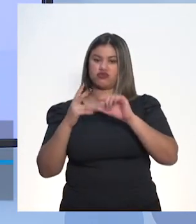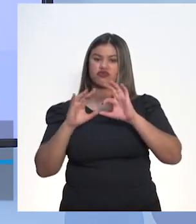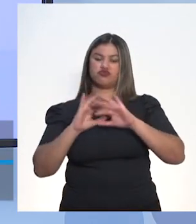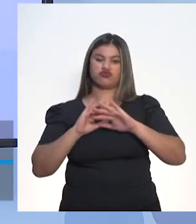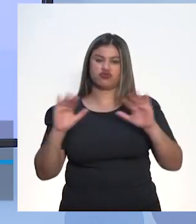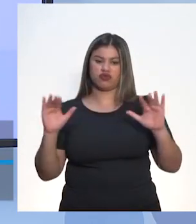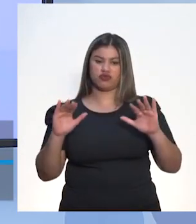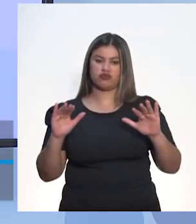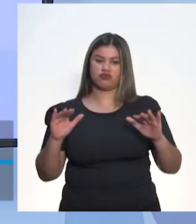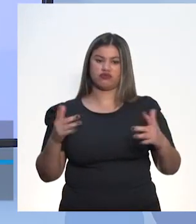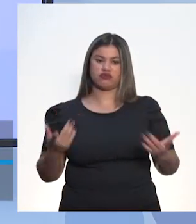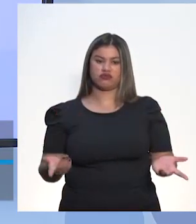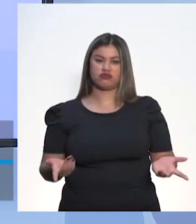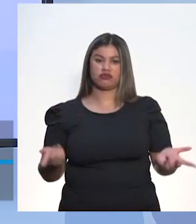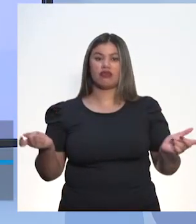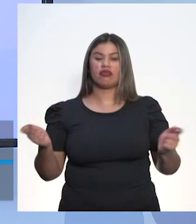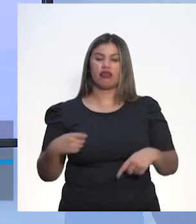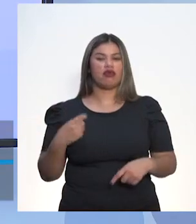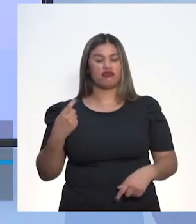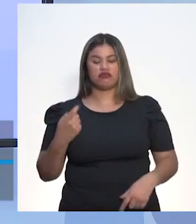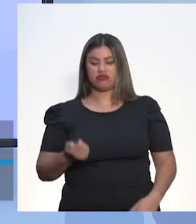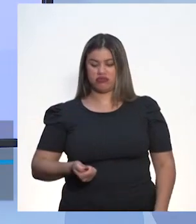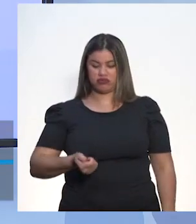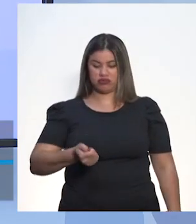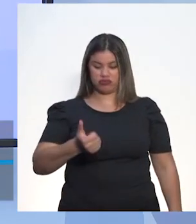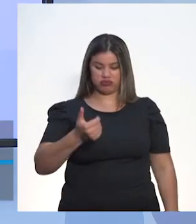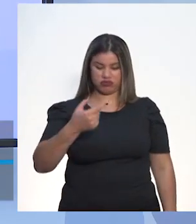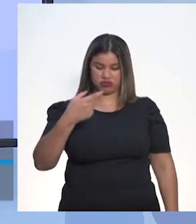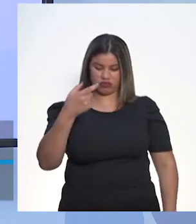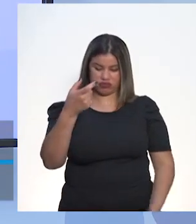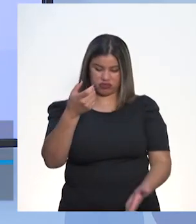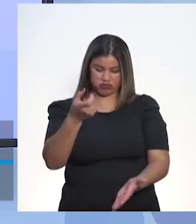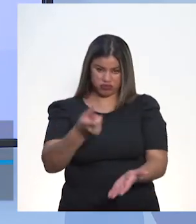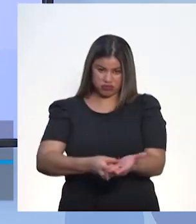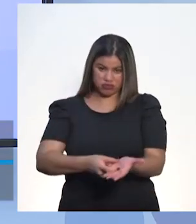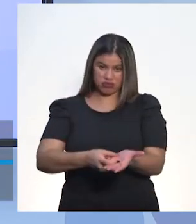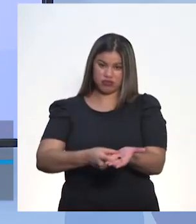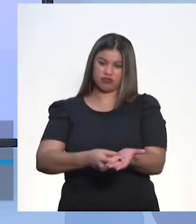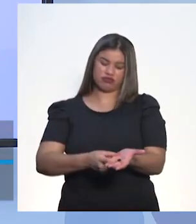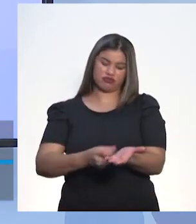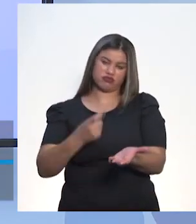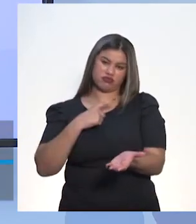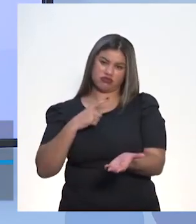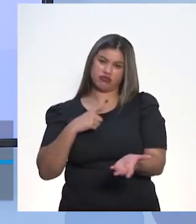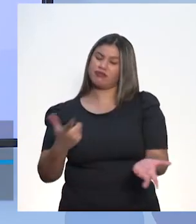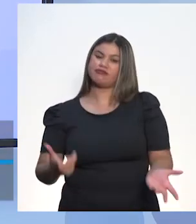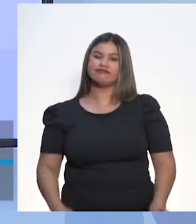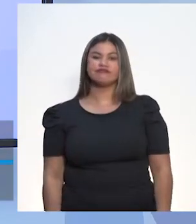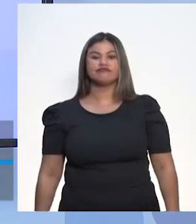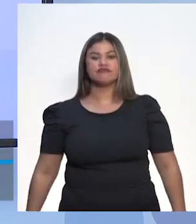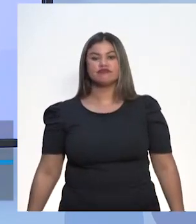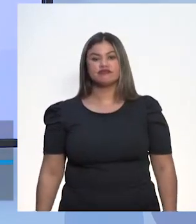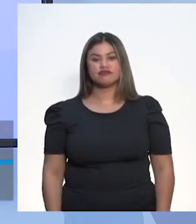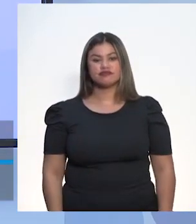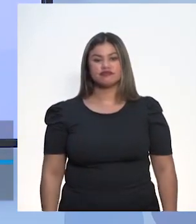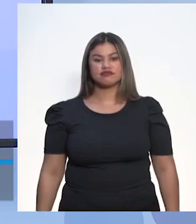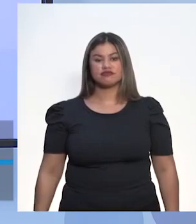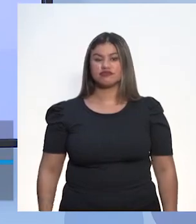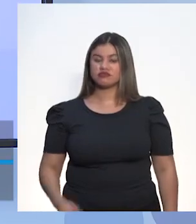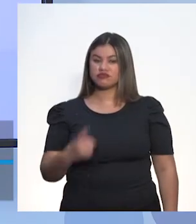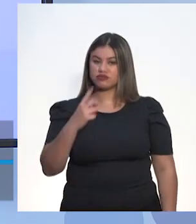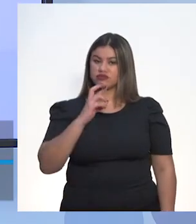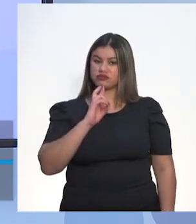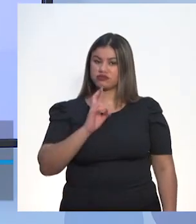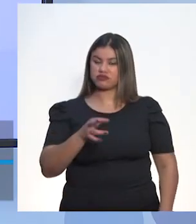cara? Apenas uma. Então, ele é um exemplo de evento simples. Só tem uma